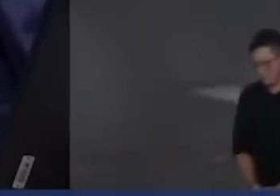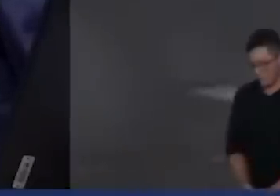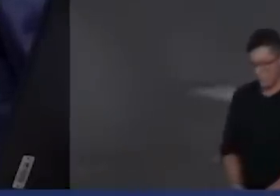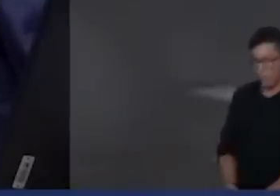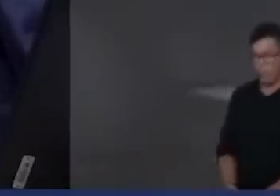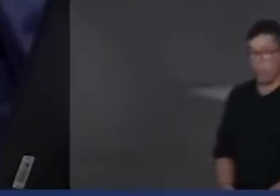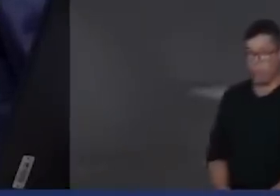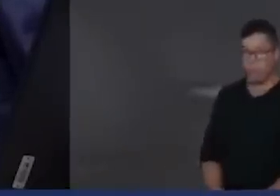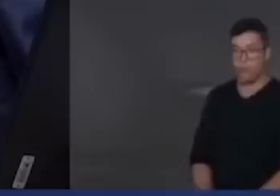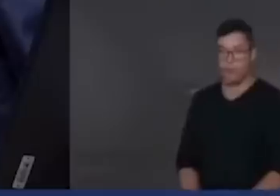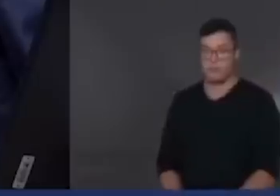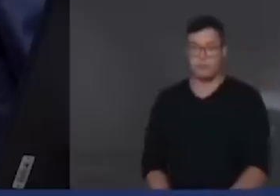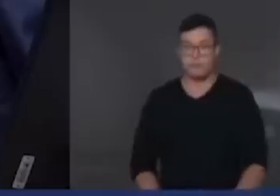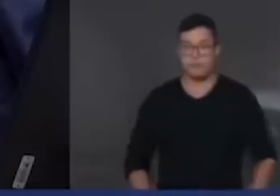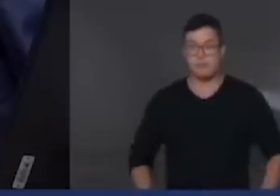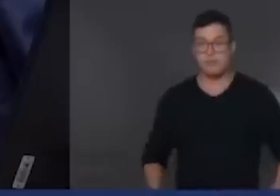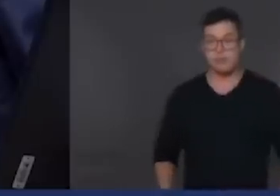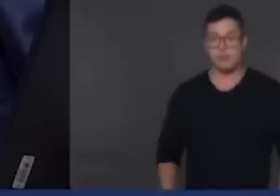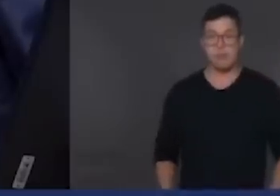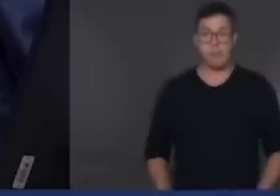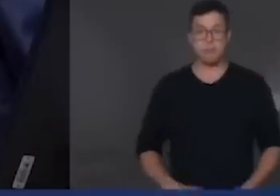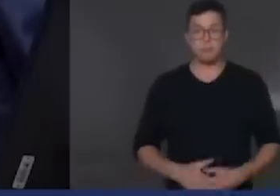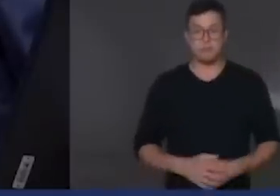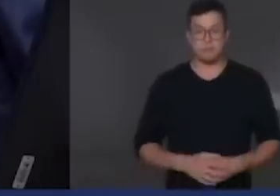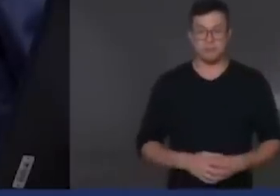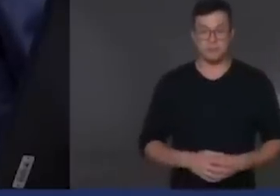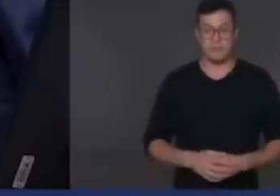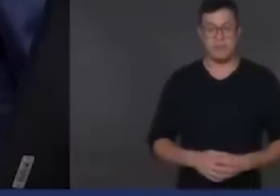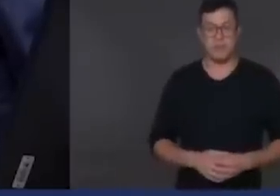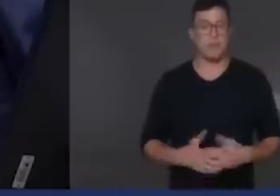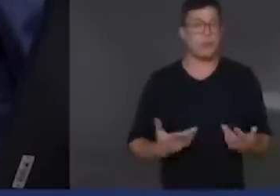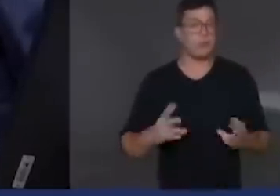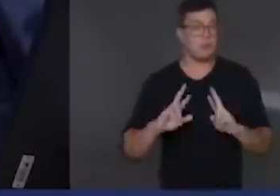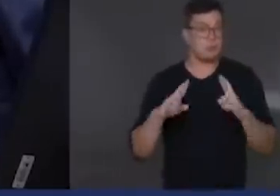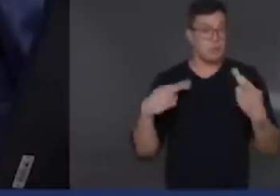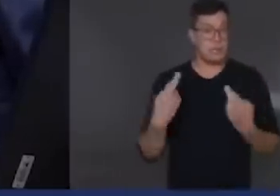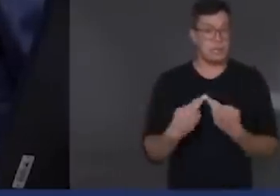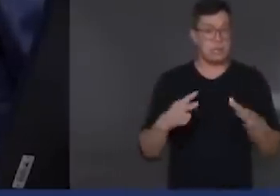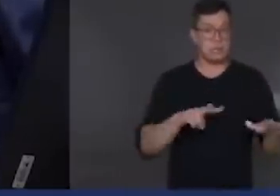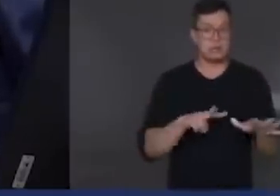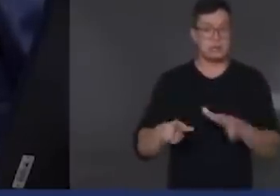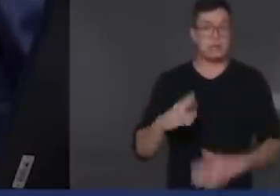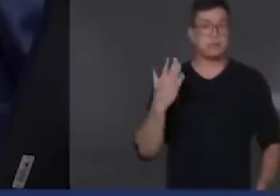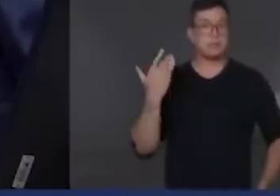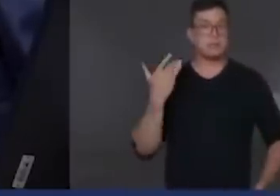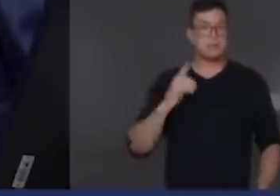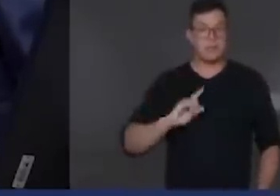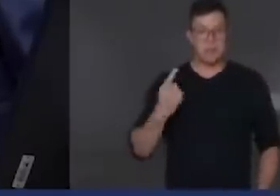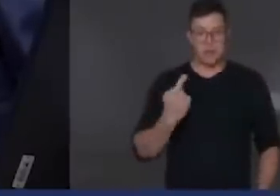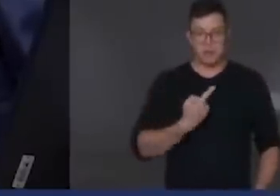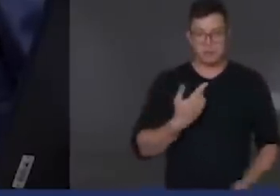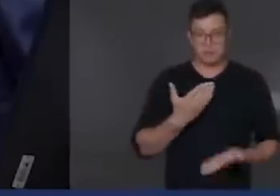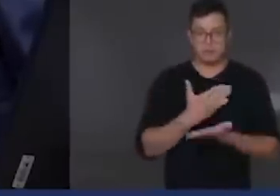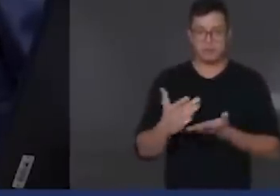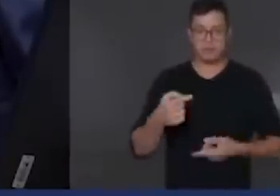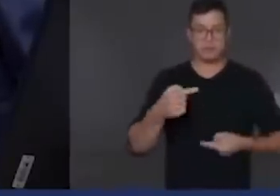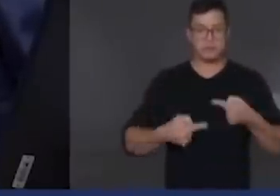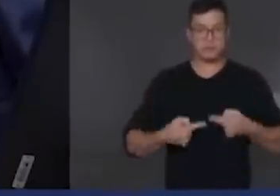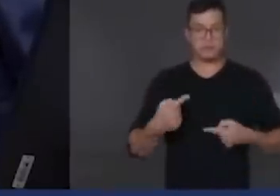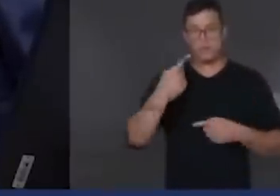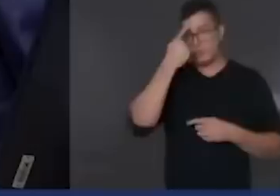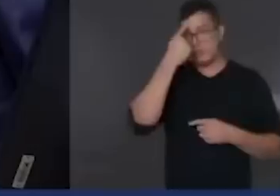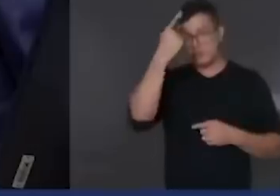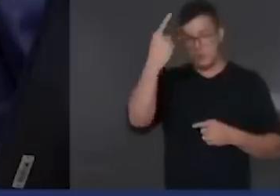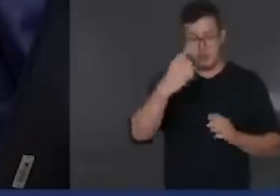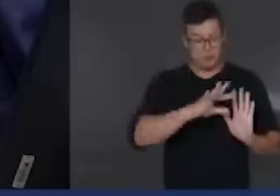minha residência, da residência da Câmara dos Deputados, na semana passada, nós fomos discutir ideias, como hoje, da mesma forma, textos.